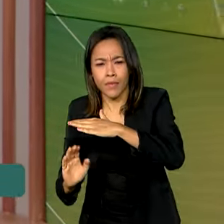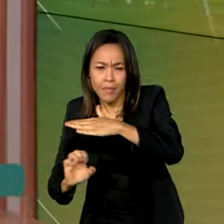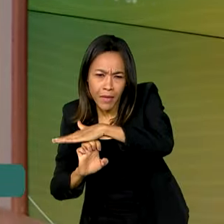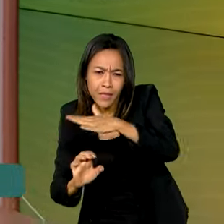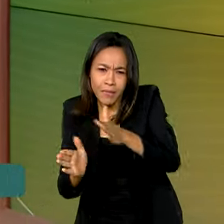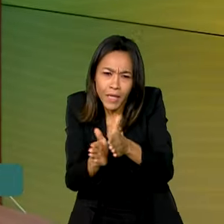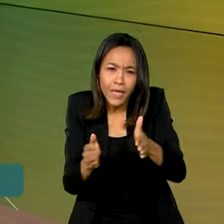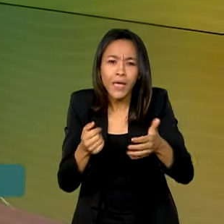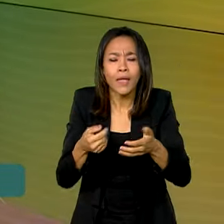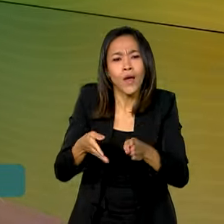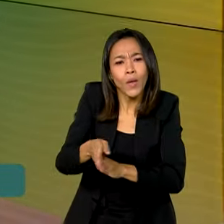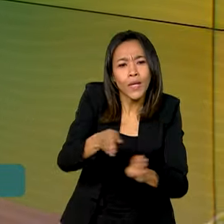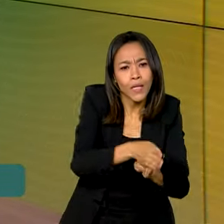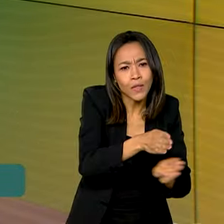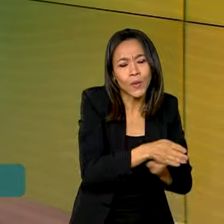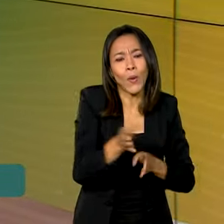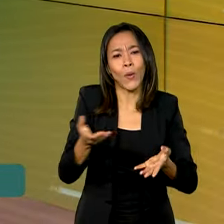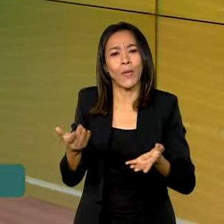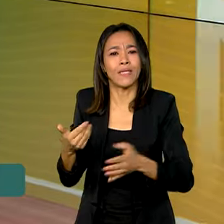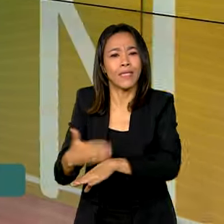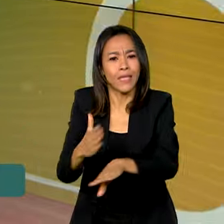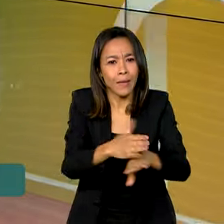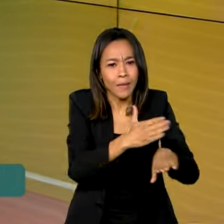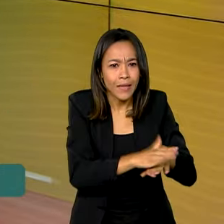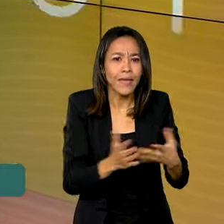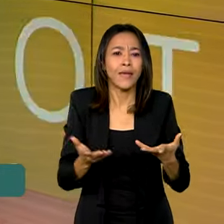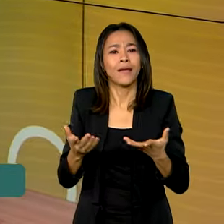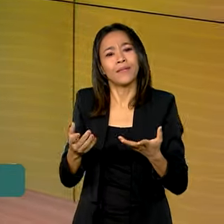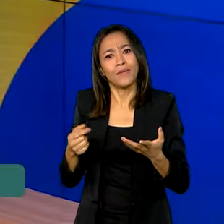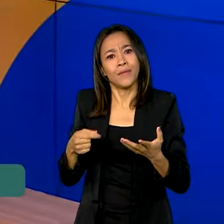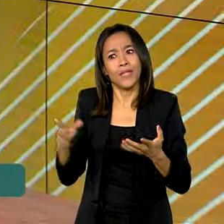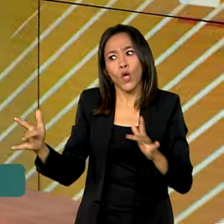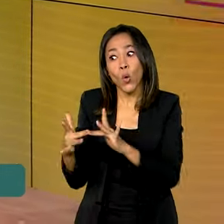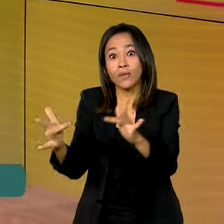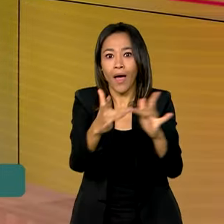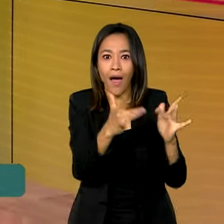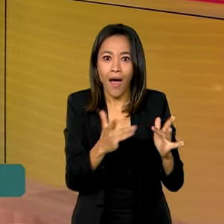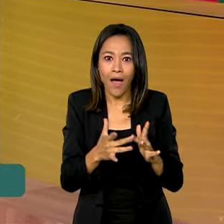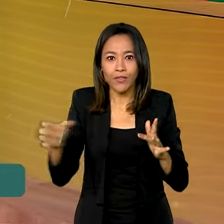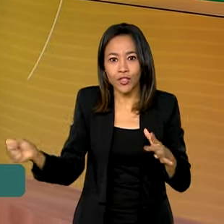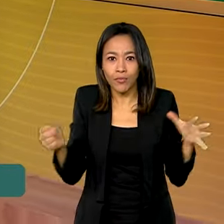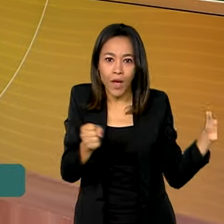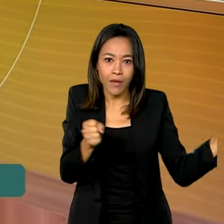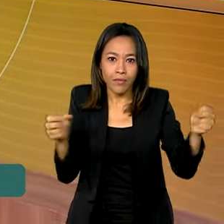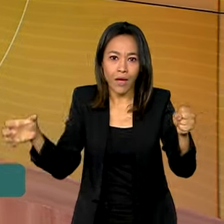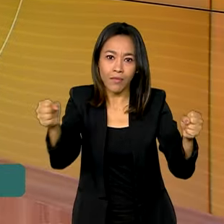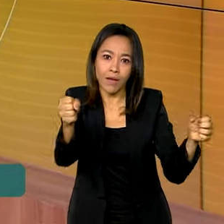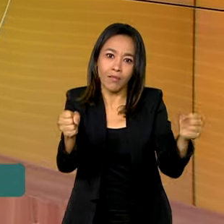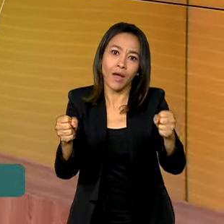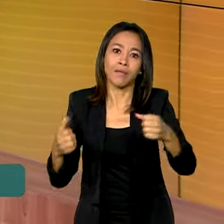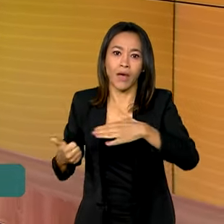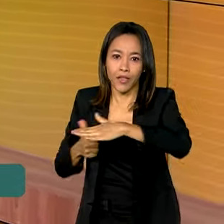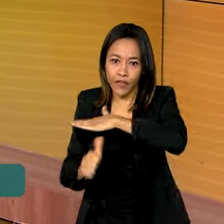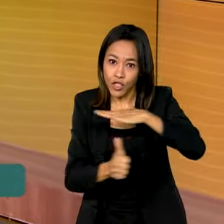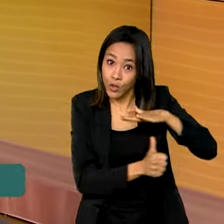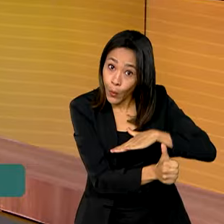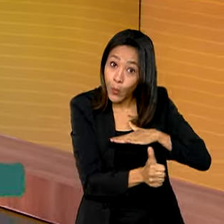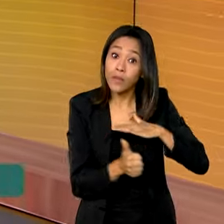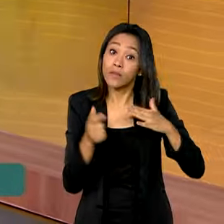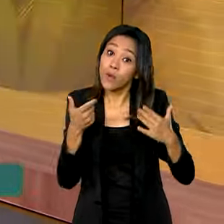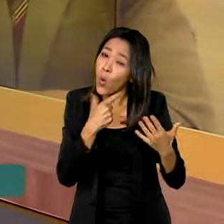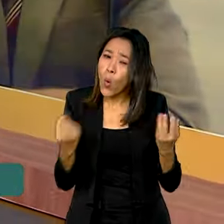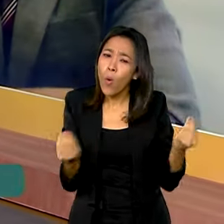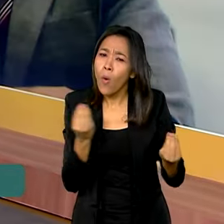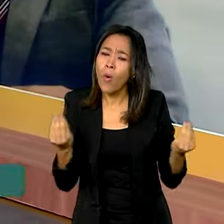contato com possíveis investidores quem explica melhor pra gente essa iniciativa do Governo Federal como ela funciona é o